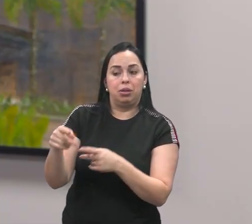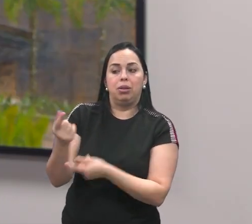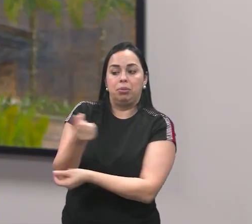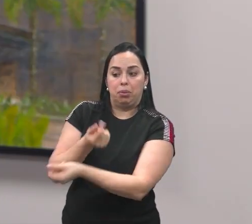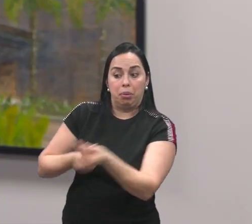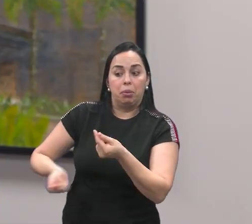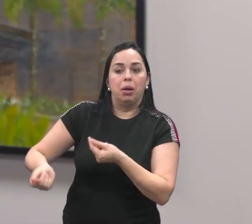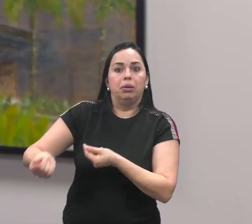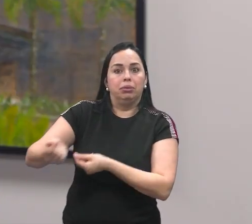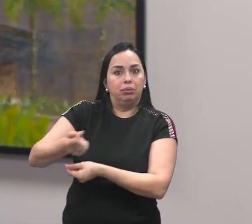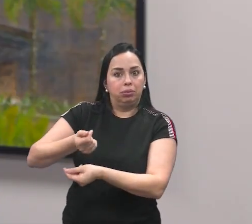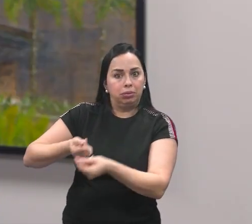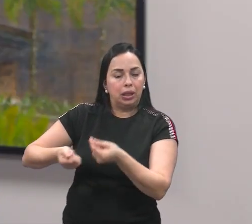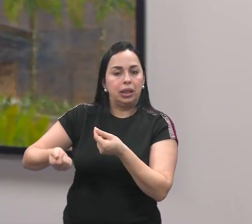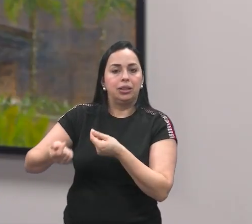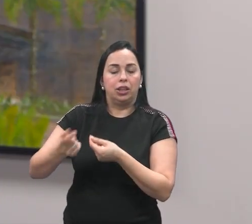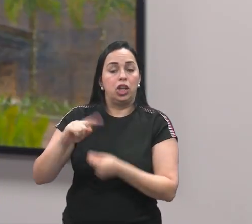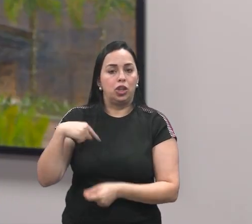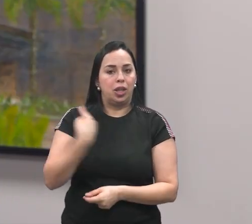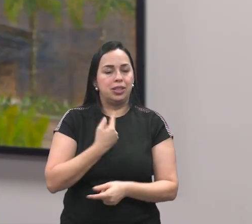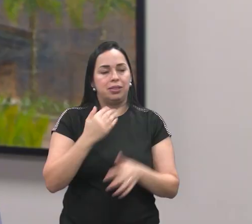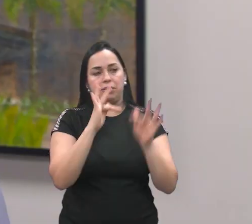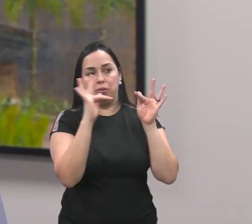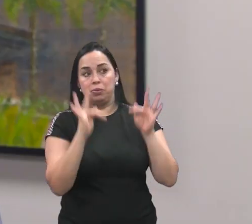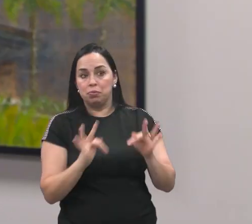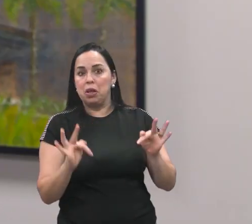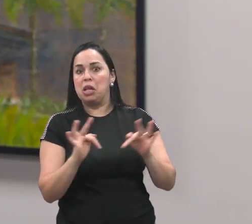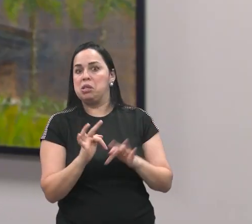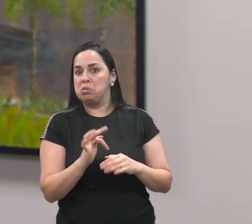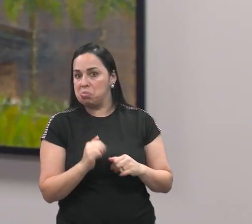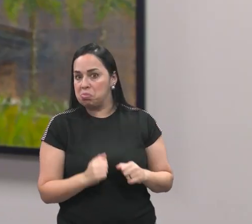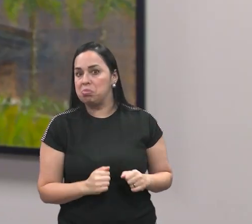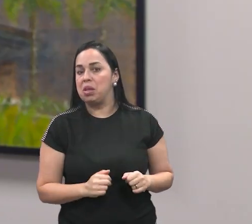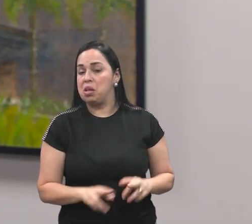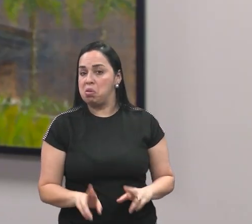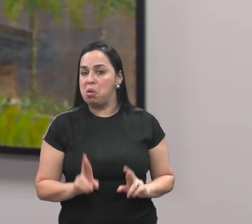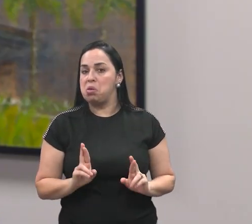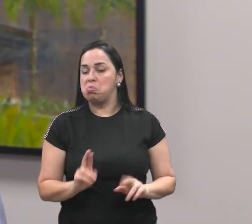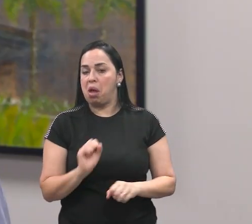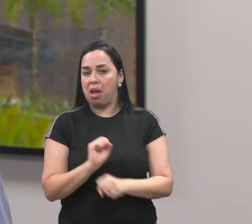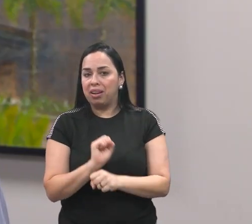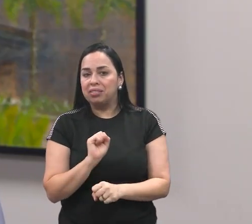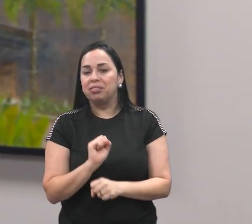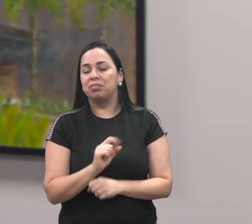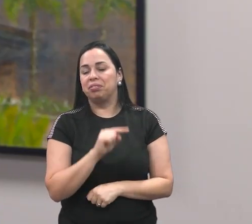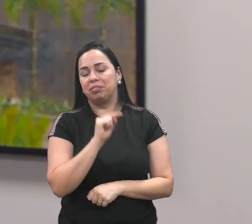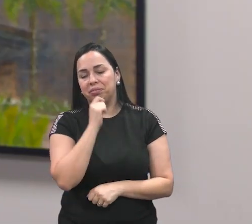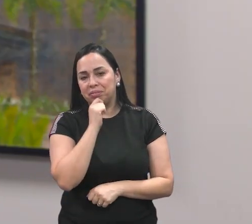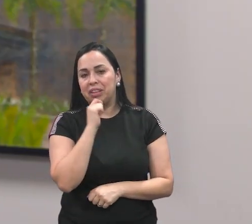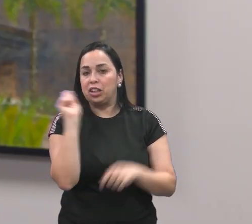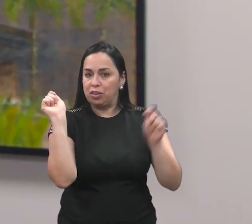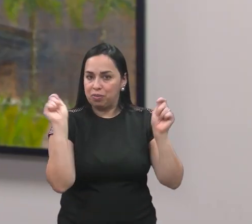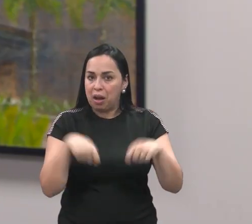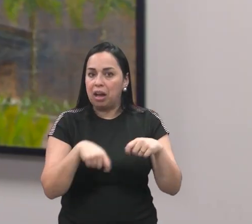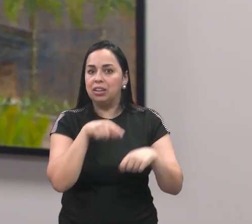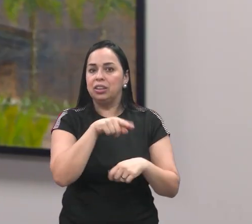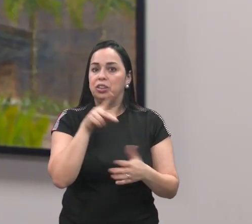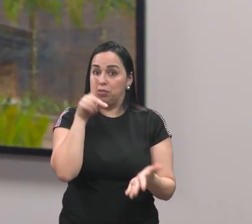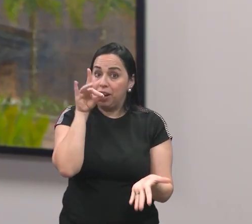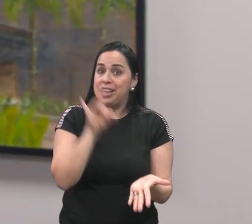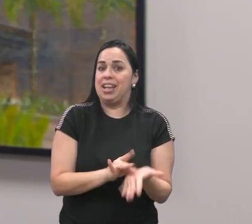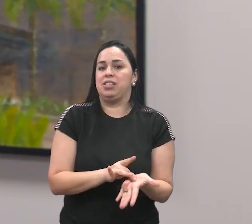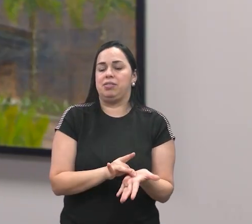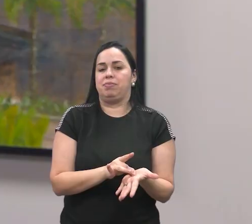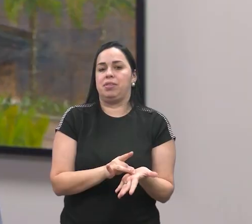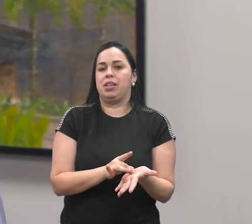como um todo, tá? Então, ficamos felizes, não é, com esse anúncio e esperamos que isso realmente possa ser, de